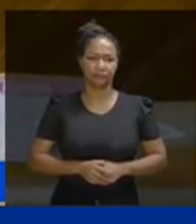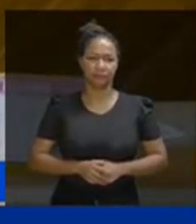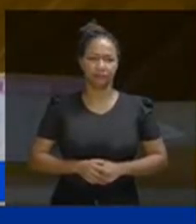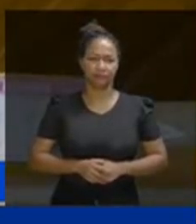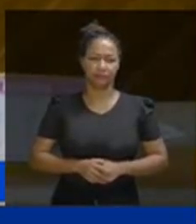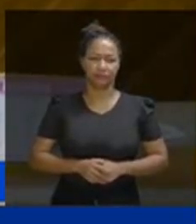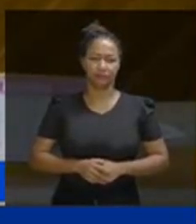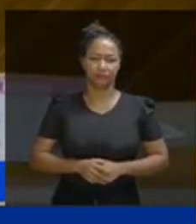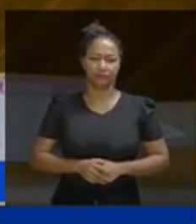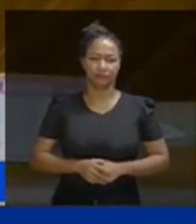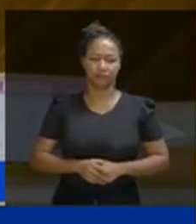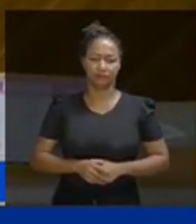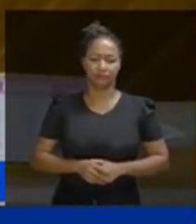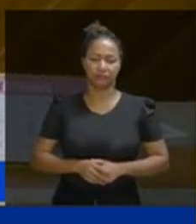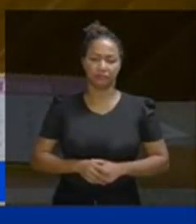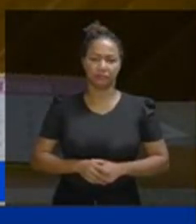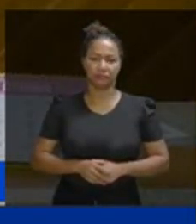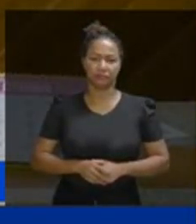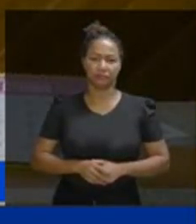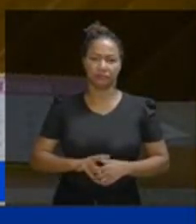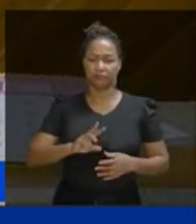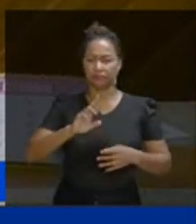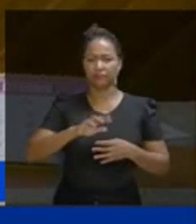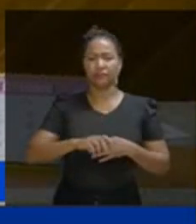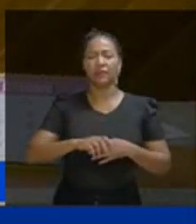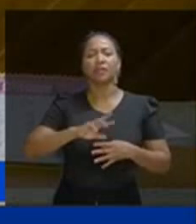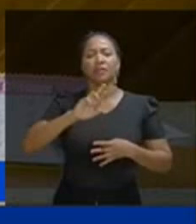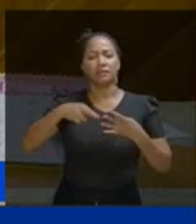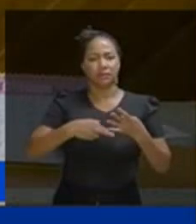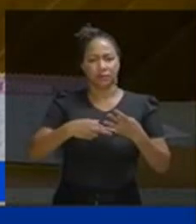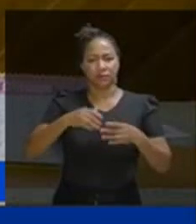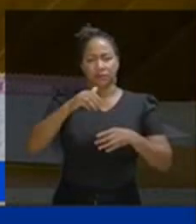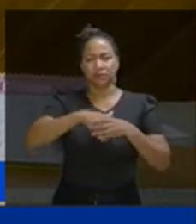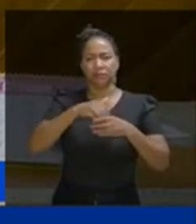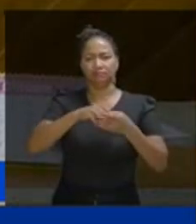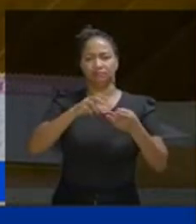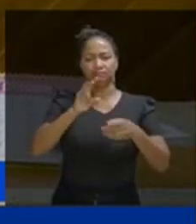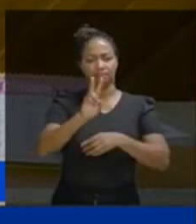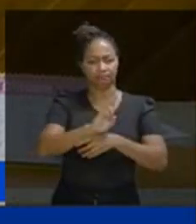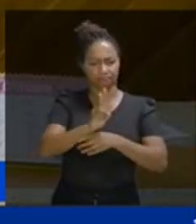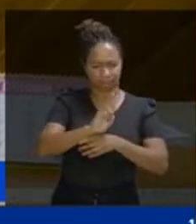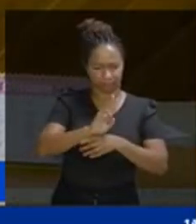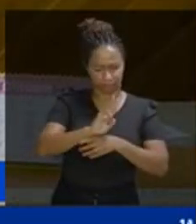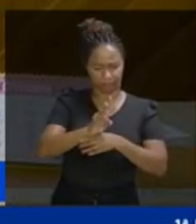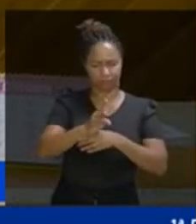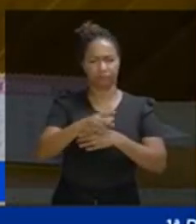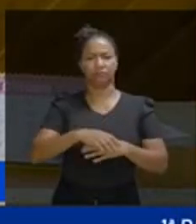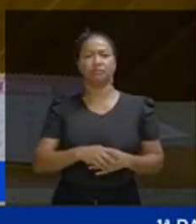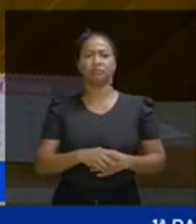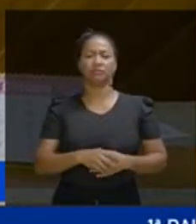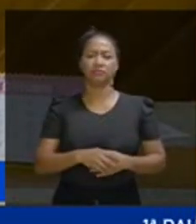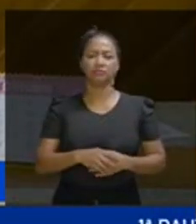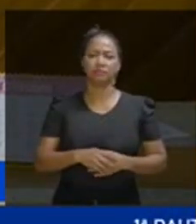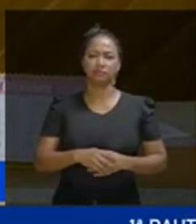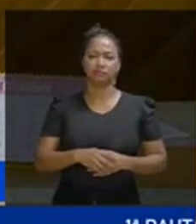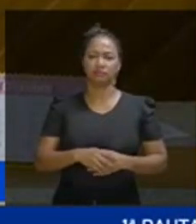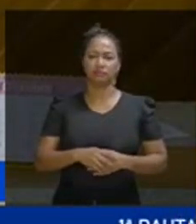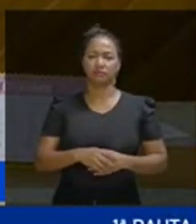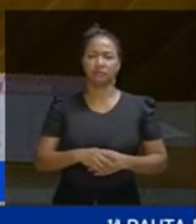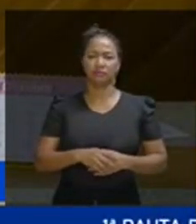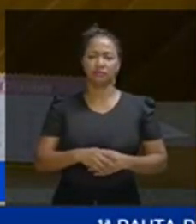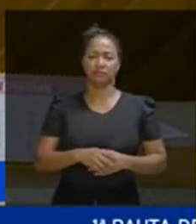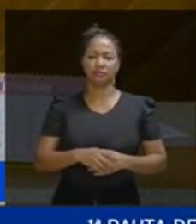Foco no desembargador Carmo Antônio. Recurso eleitoral na execução fiscal número 229,